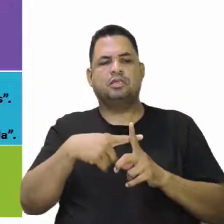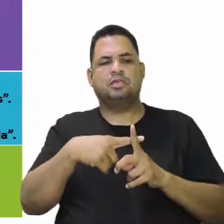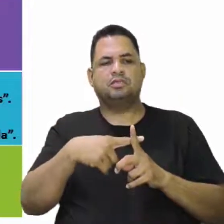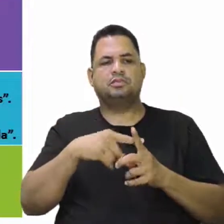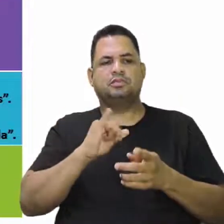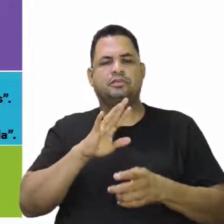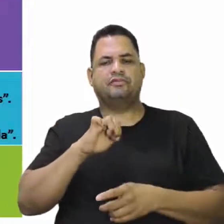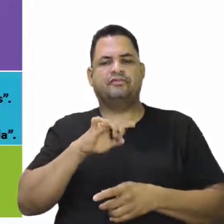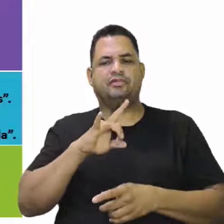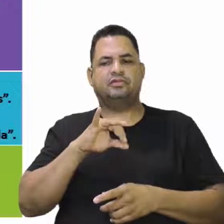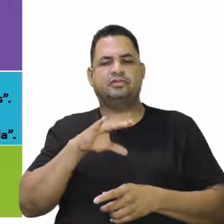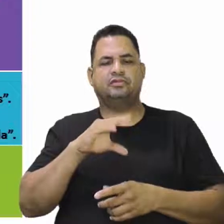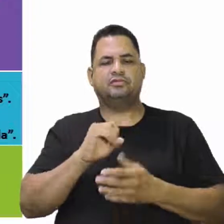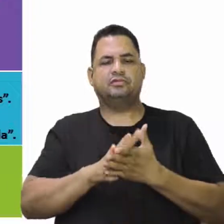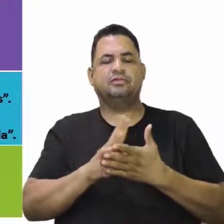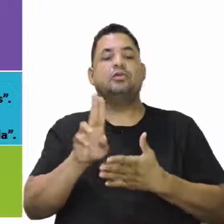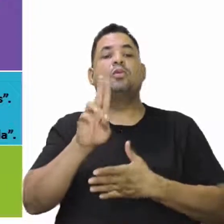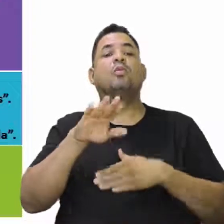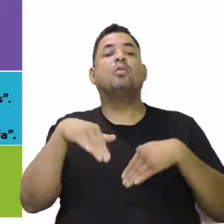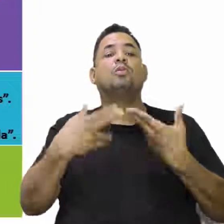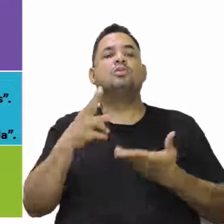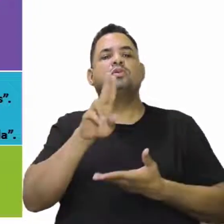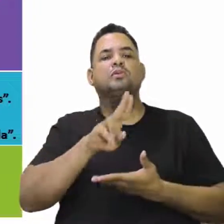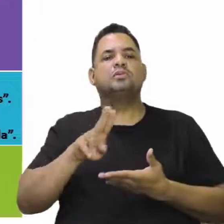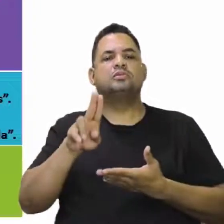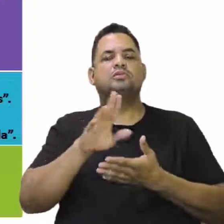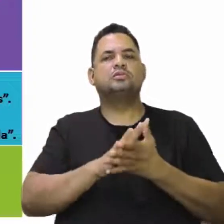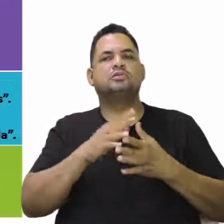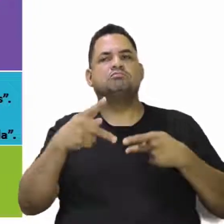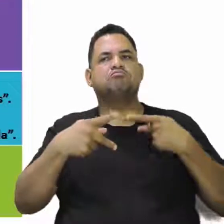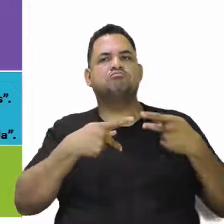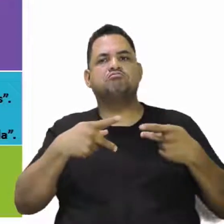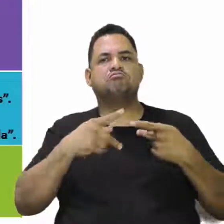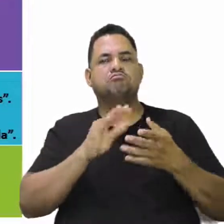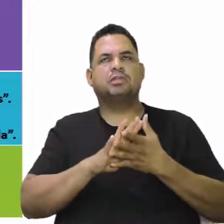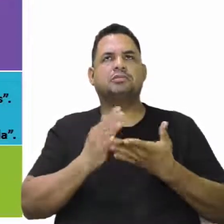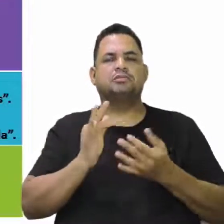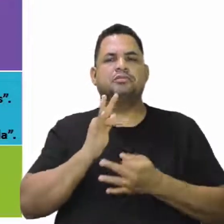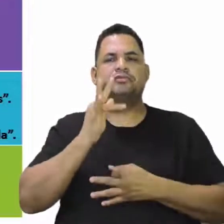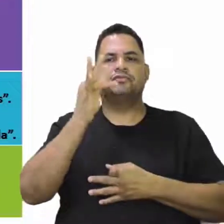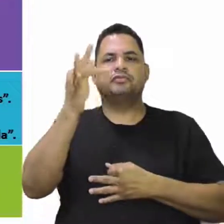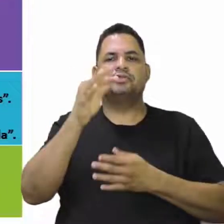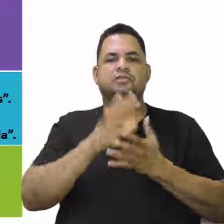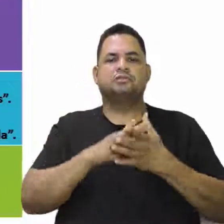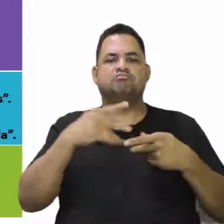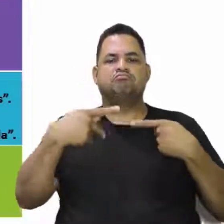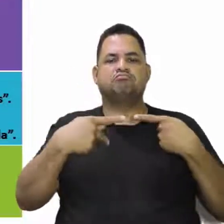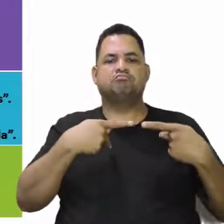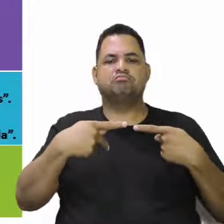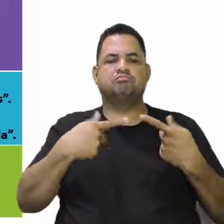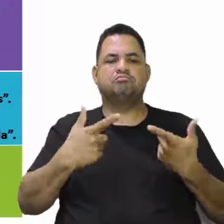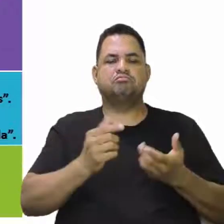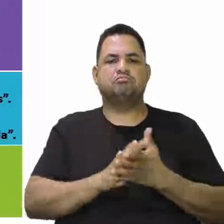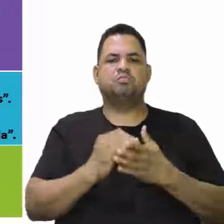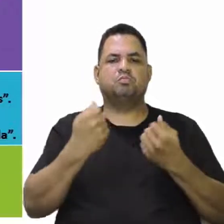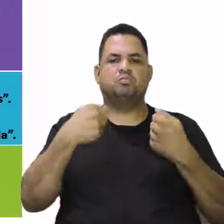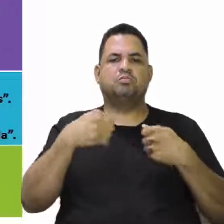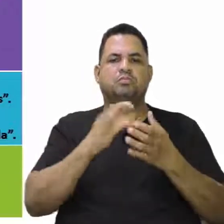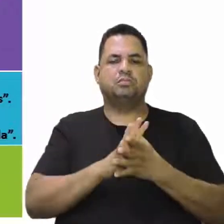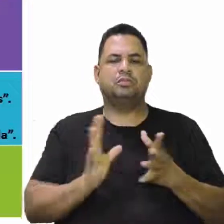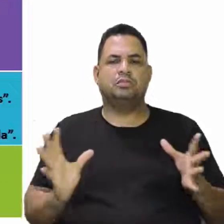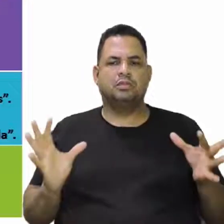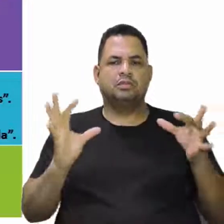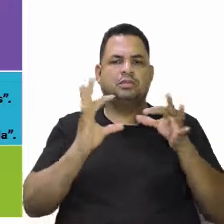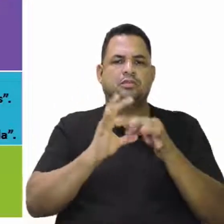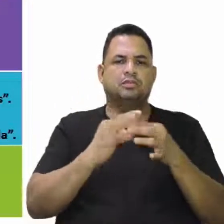Para que ele serve? Ele serve para falar de planos, de futuro, de projetos. Então, eles podem associar